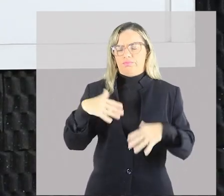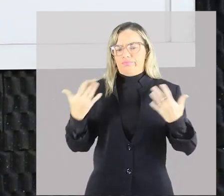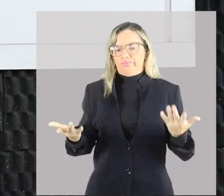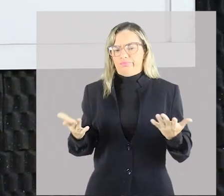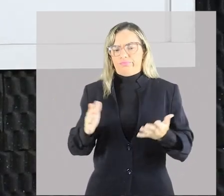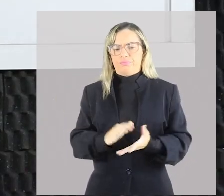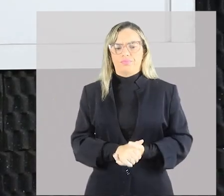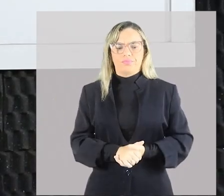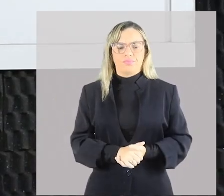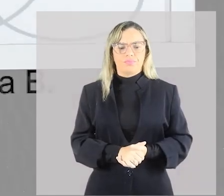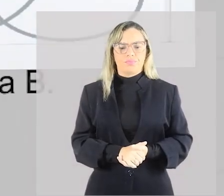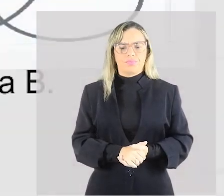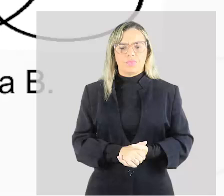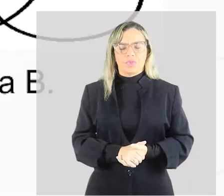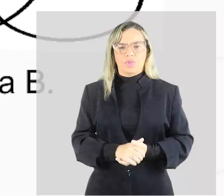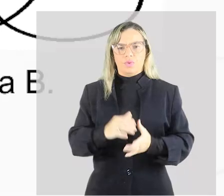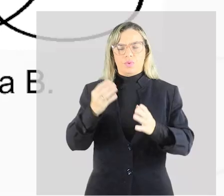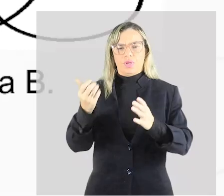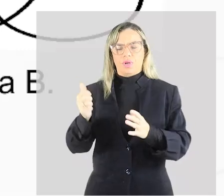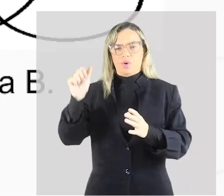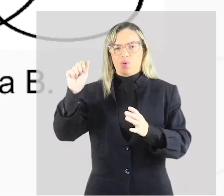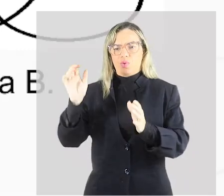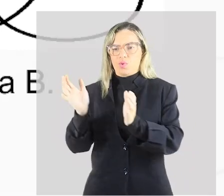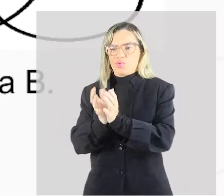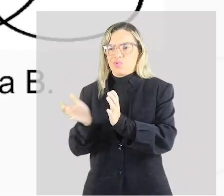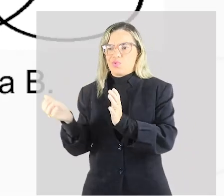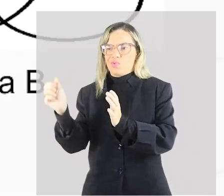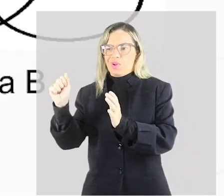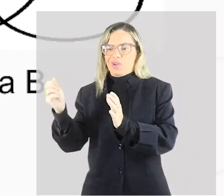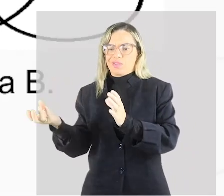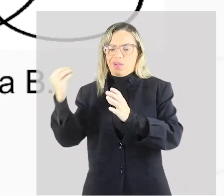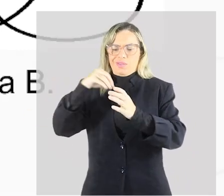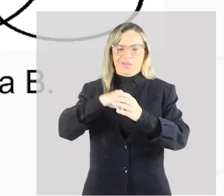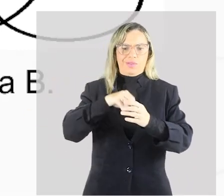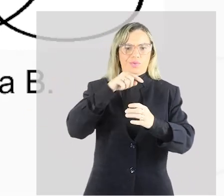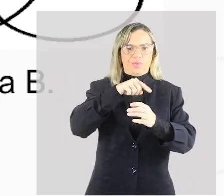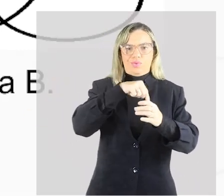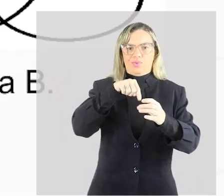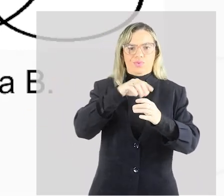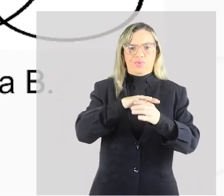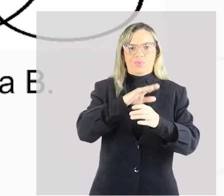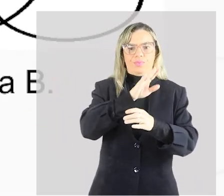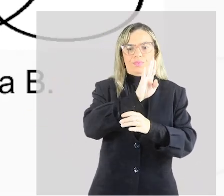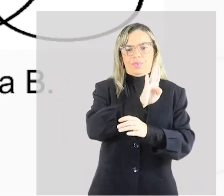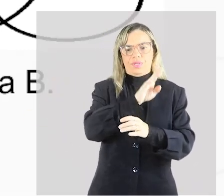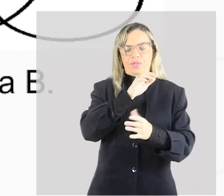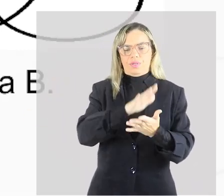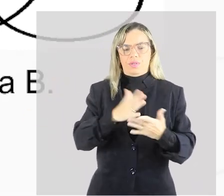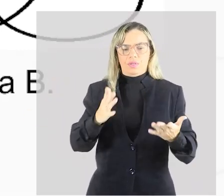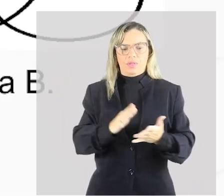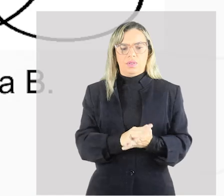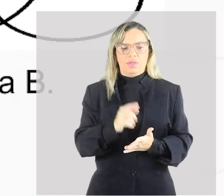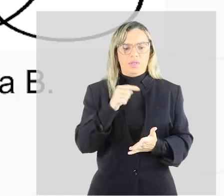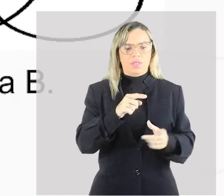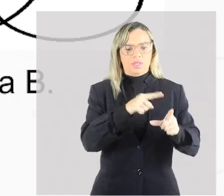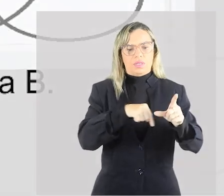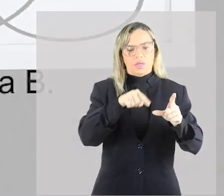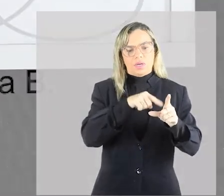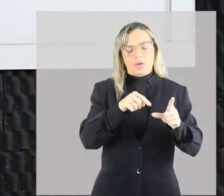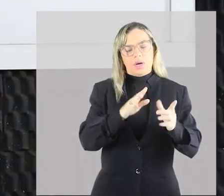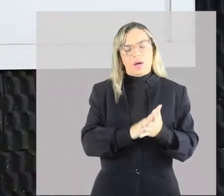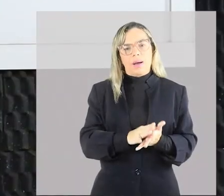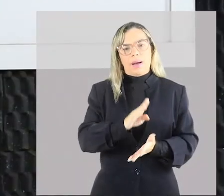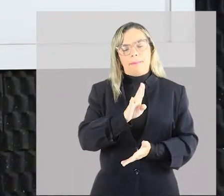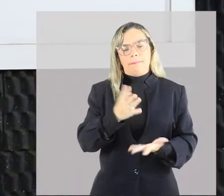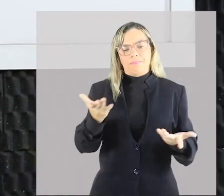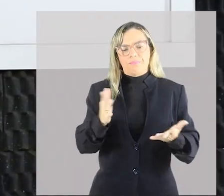B. B é um subconjunto de C? Também não é verdade. Né? Olha o conjunto C aqui e olha o conjunto B.